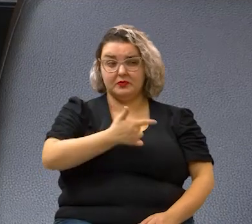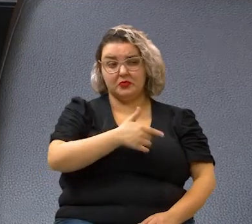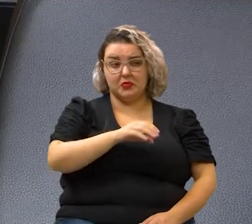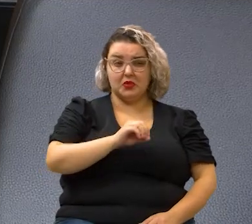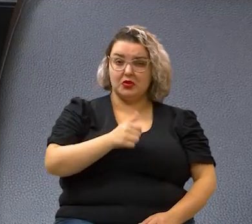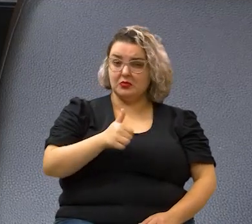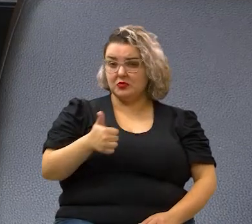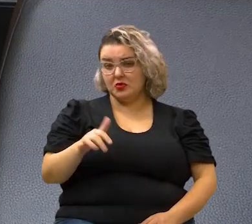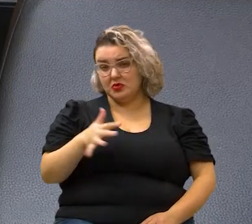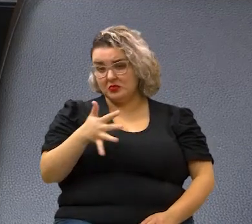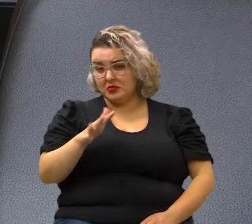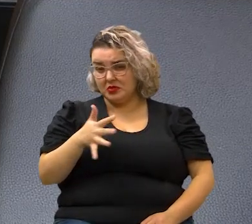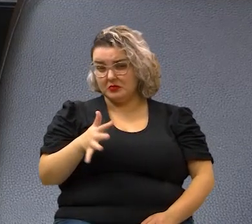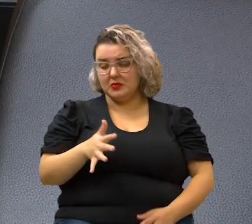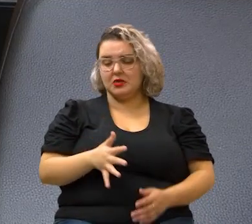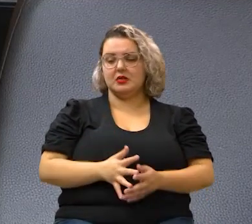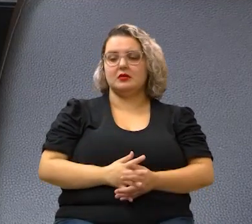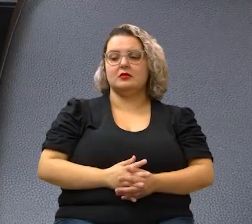2010, 2011,